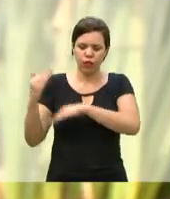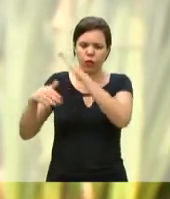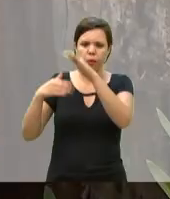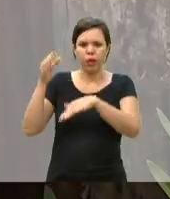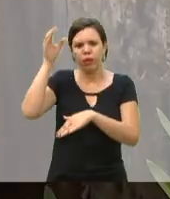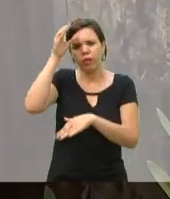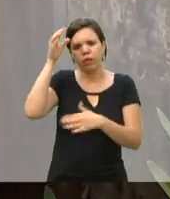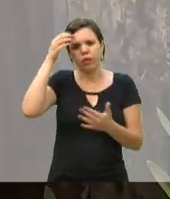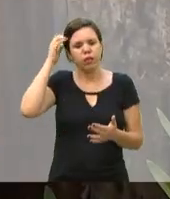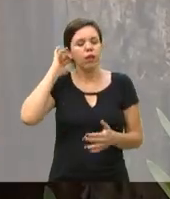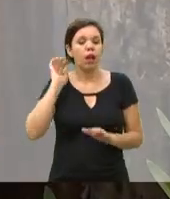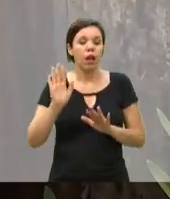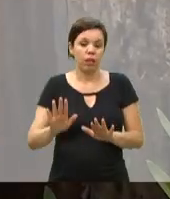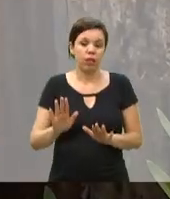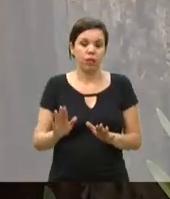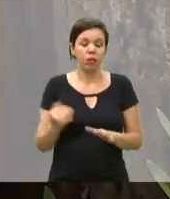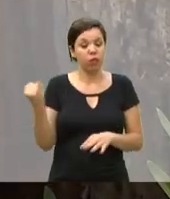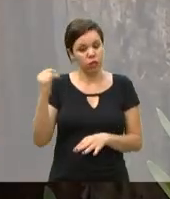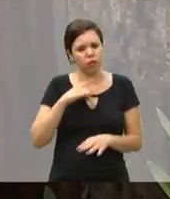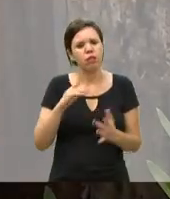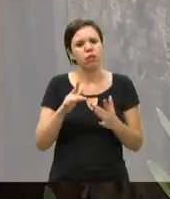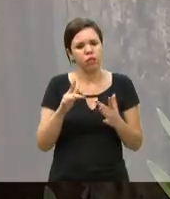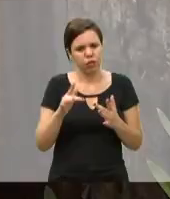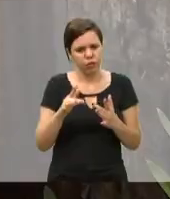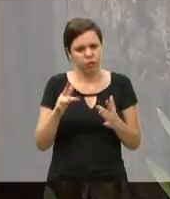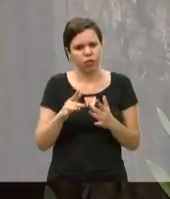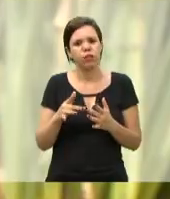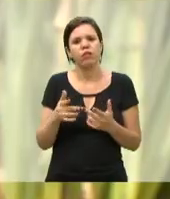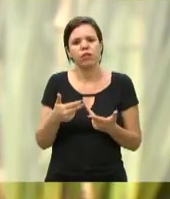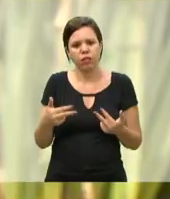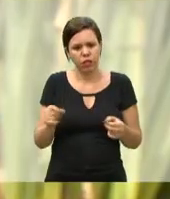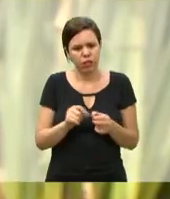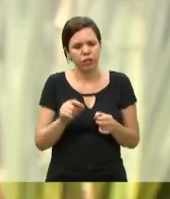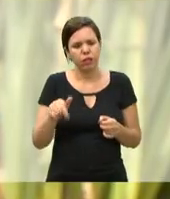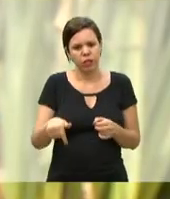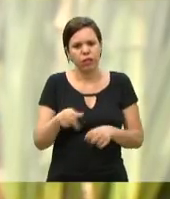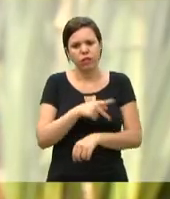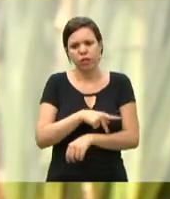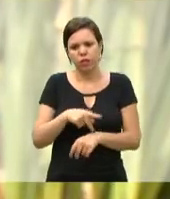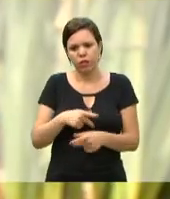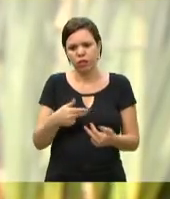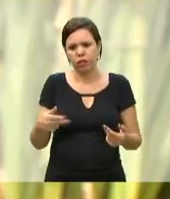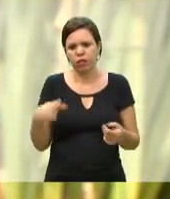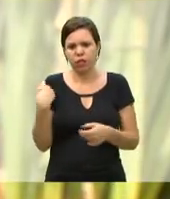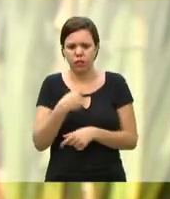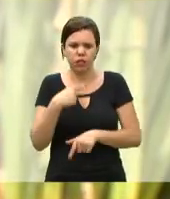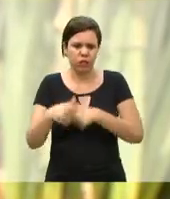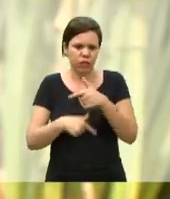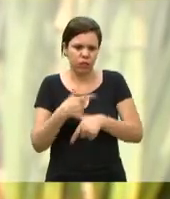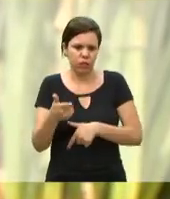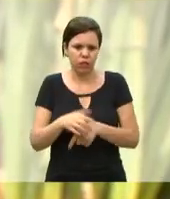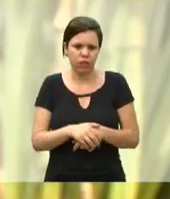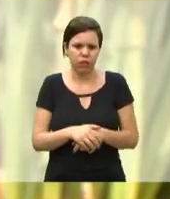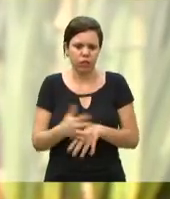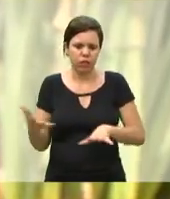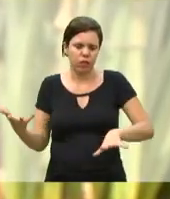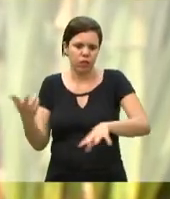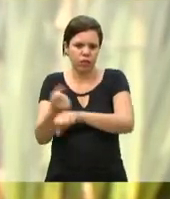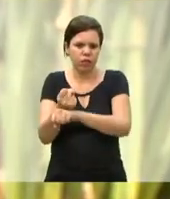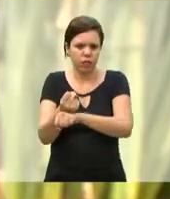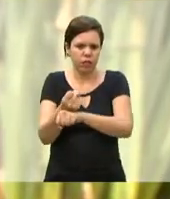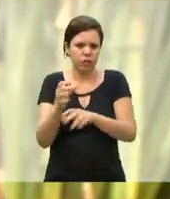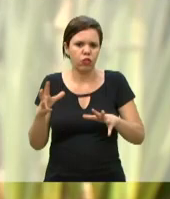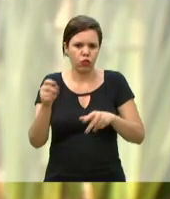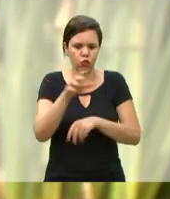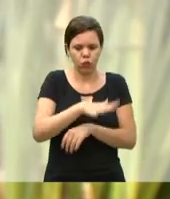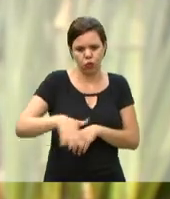dessa pessoa. E é importante que eles tenham contato com essas atividades, né? Sim, e nós trabalhamos de uma forma transdisciplinar, onde todas